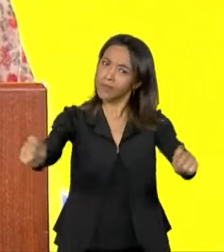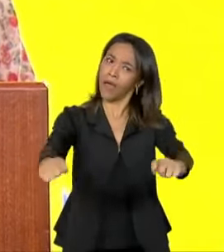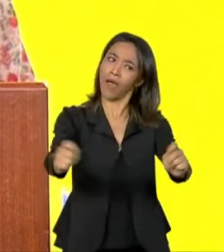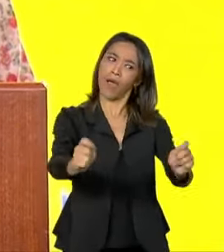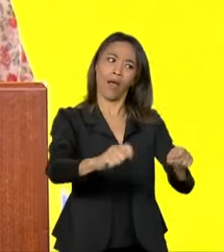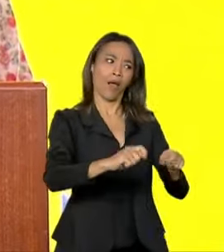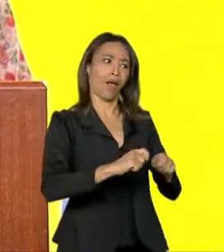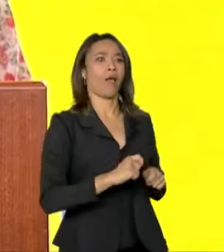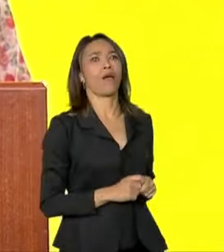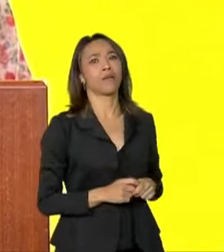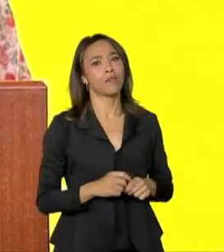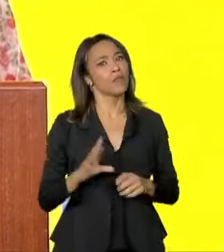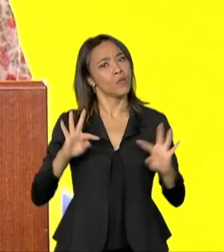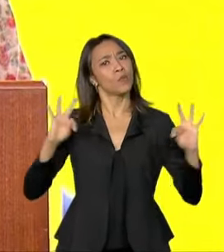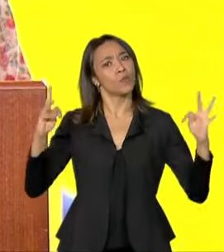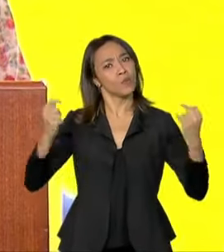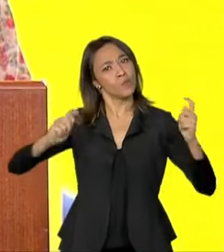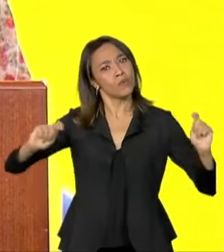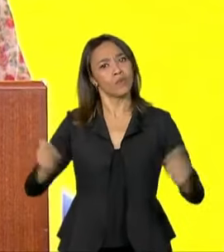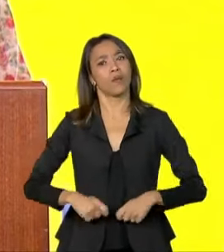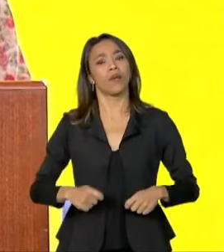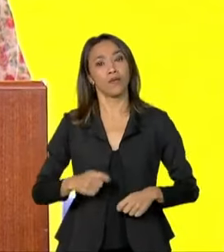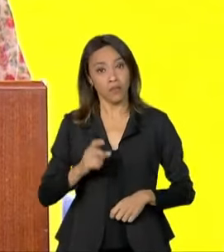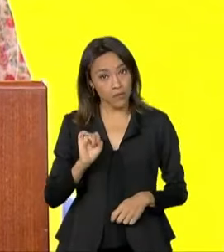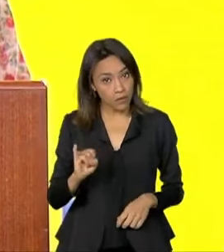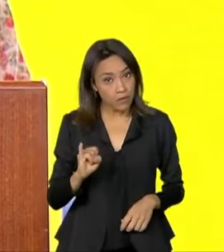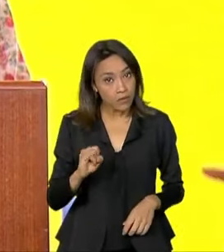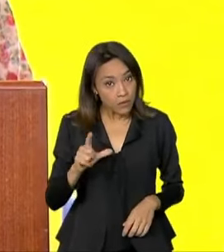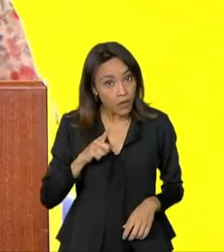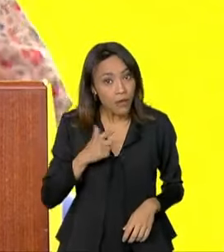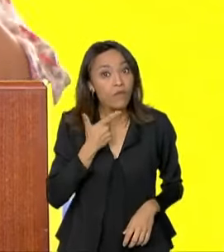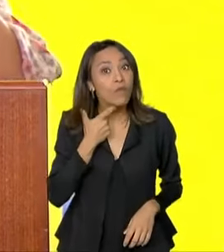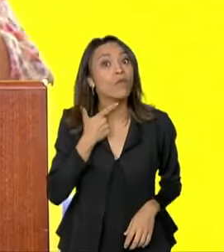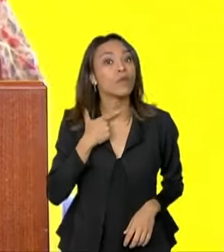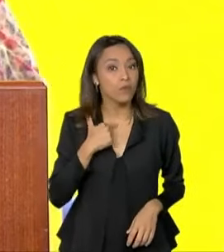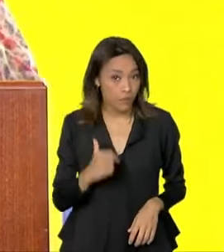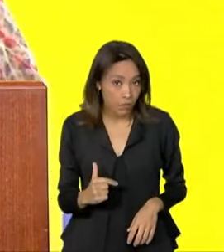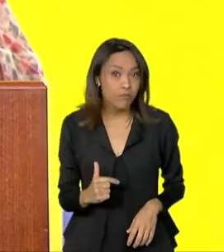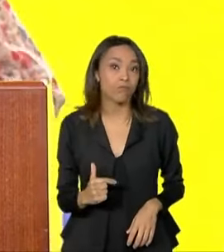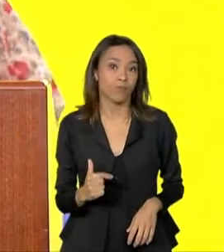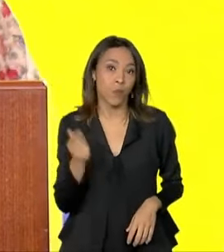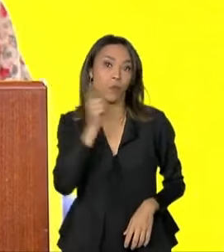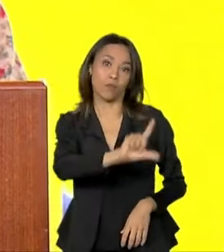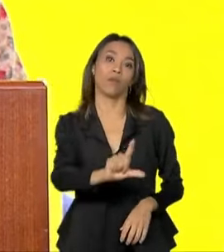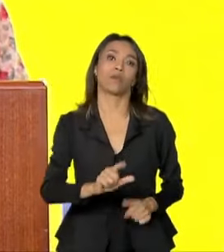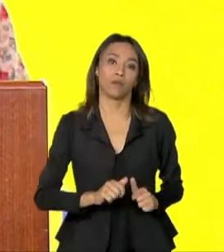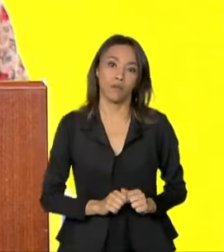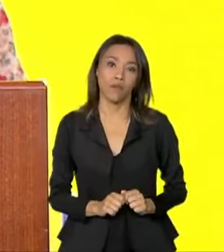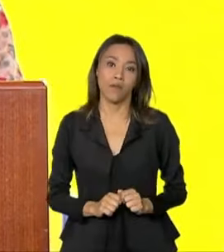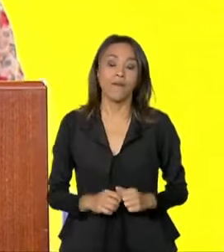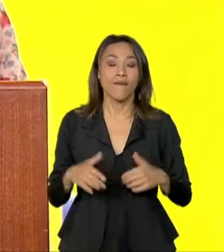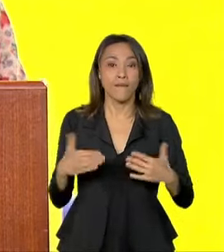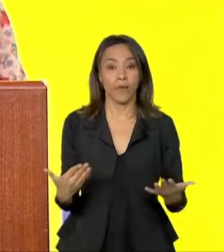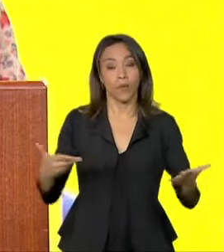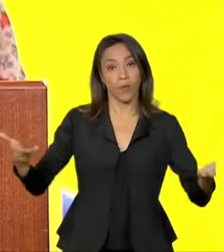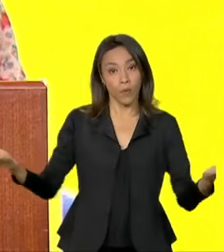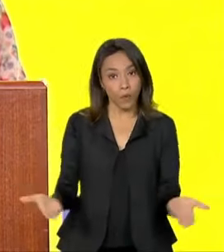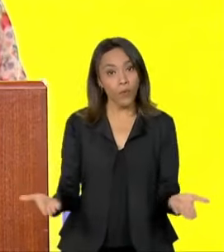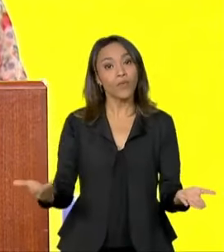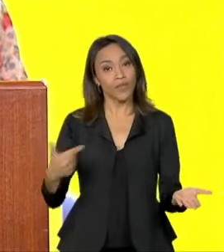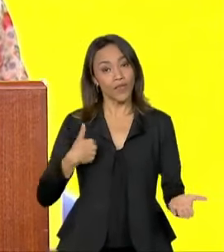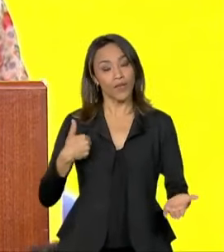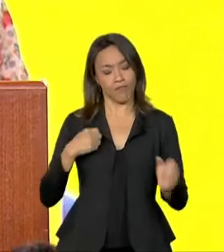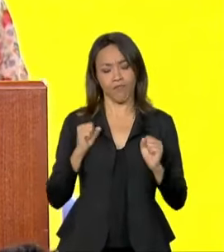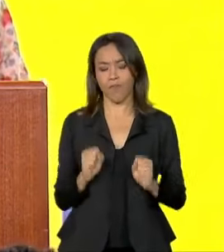é possível quando a gente tem vontade, né? Eu hoje posso me